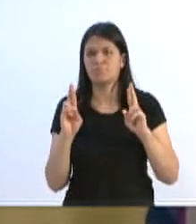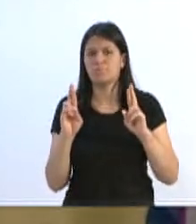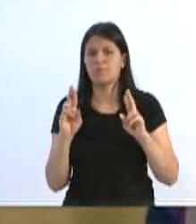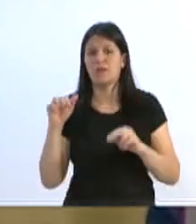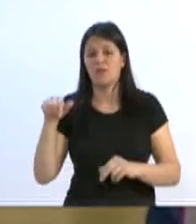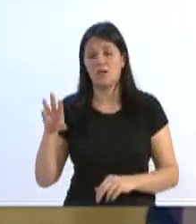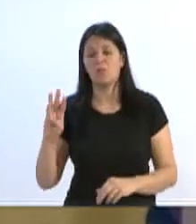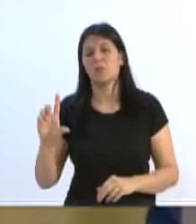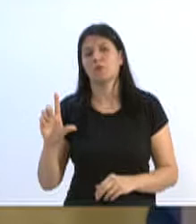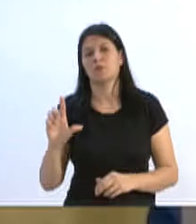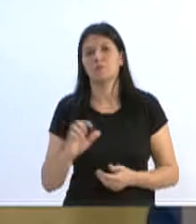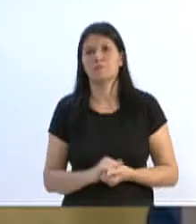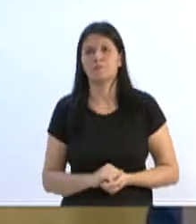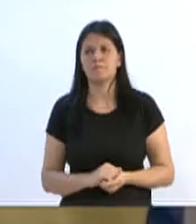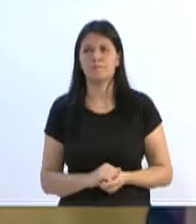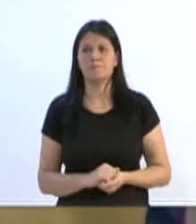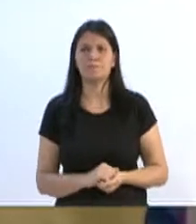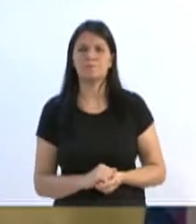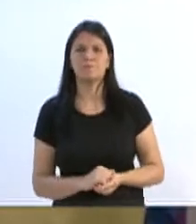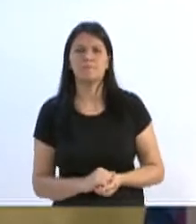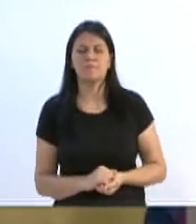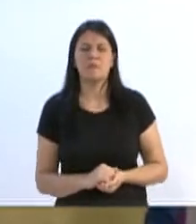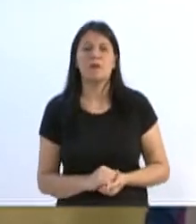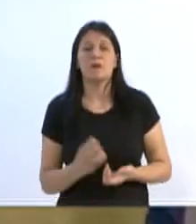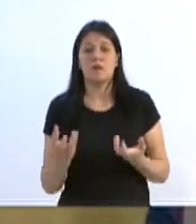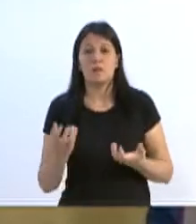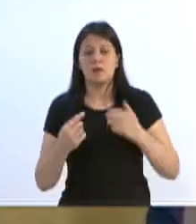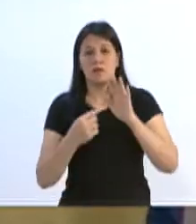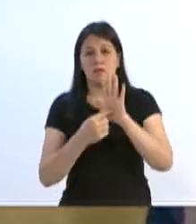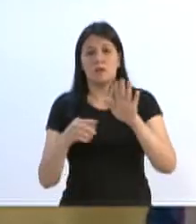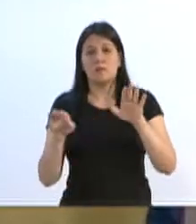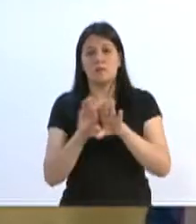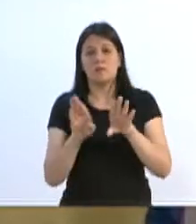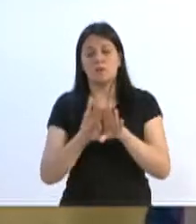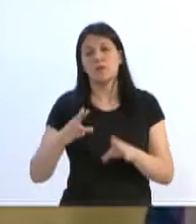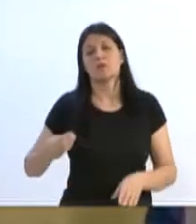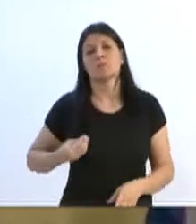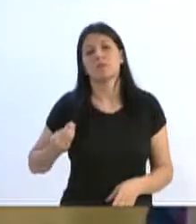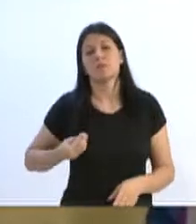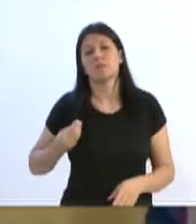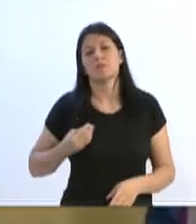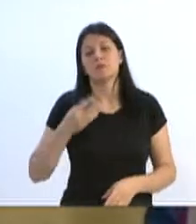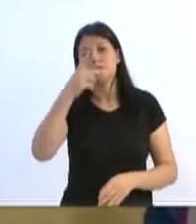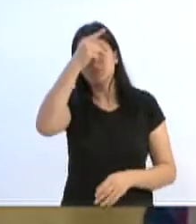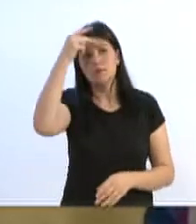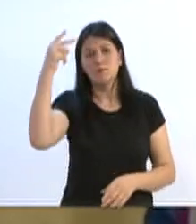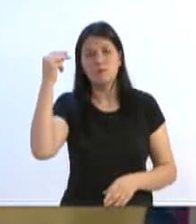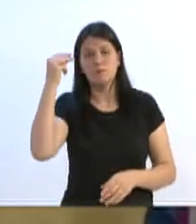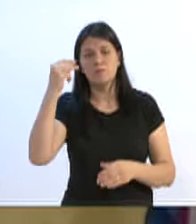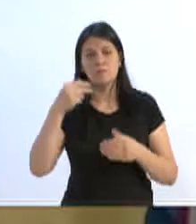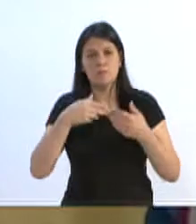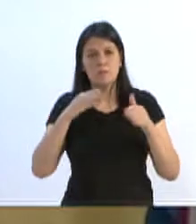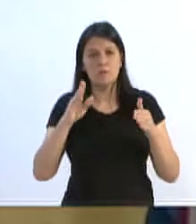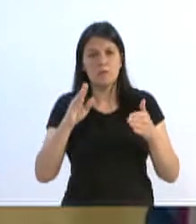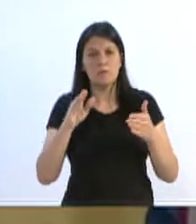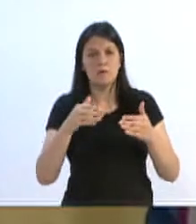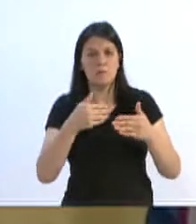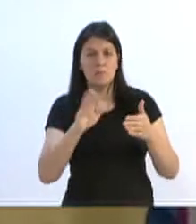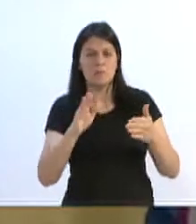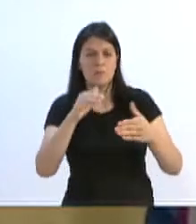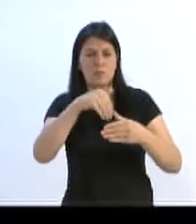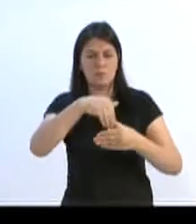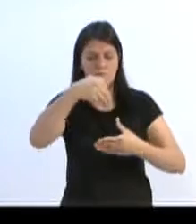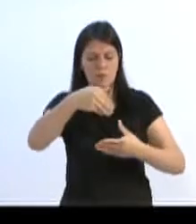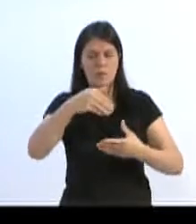blumenau quero destacar na sequência também a nossa presença aqui na prefeitura no setor de licitação acompanhando a abertura dos envelopes referentes às ruas walter